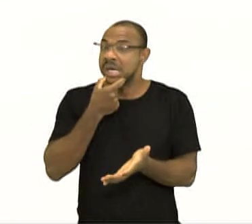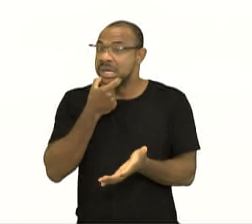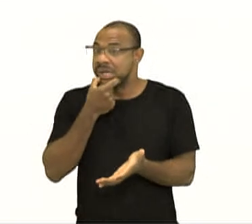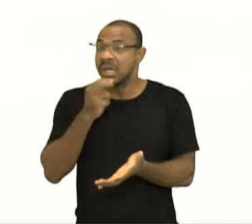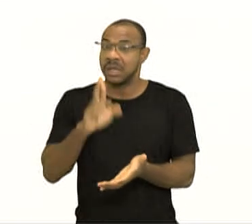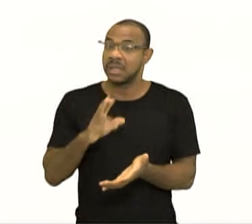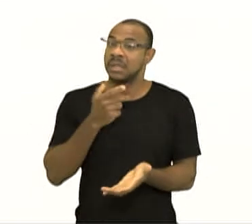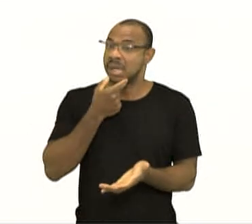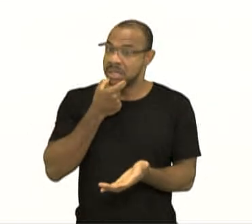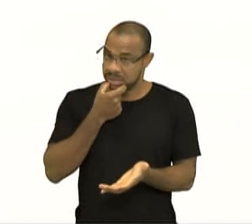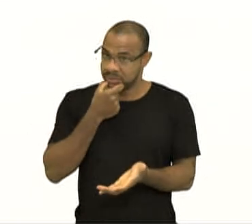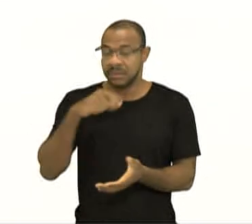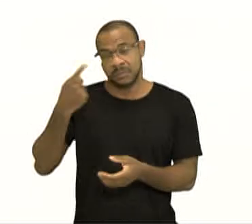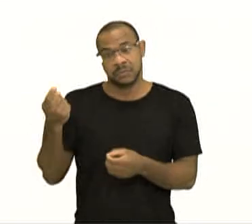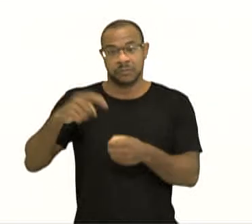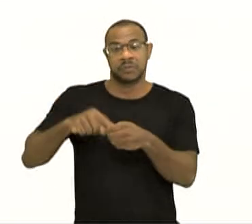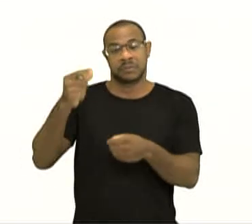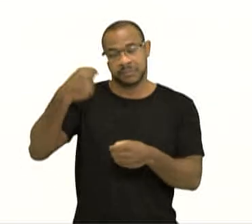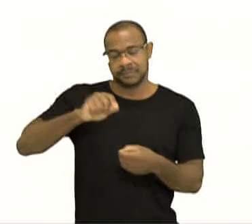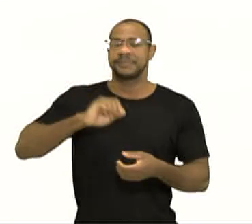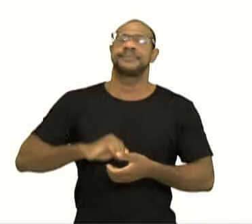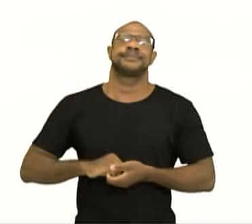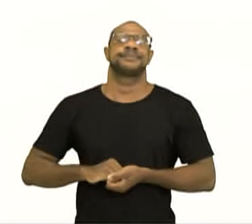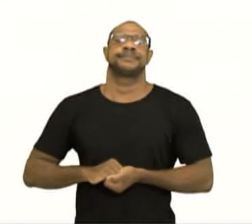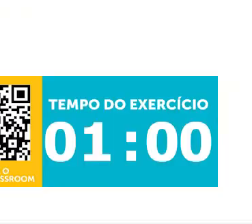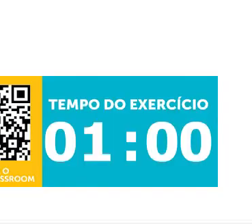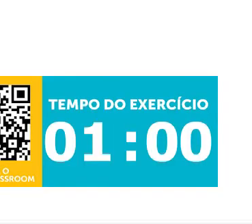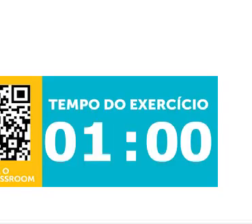Já volto para a gente continuar conversando.